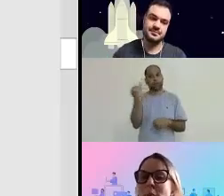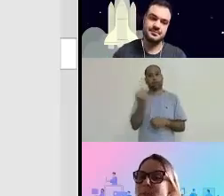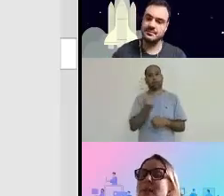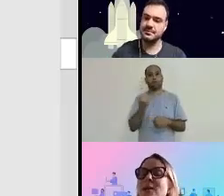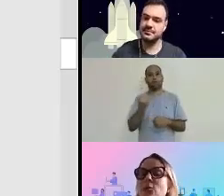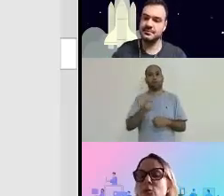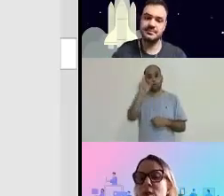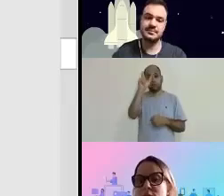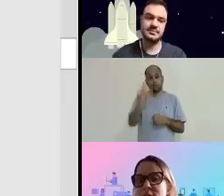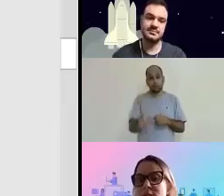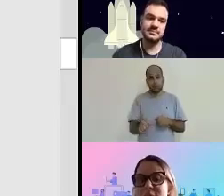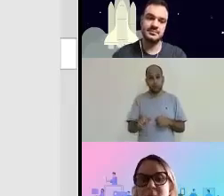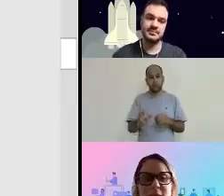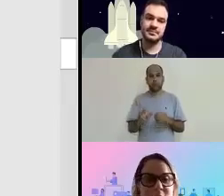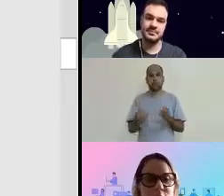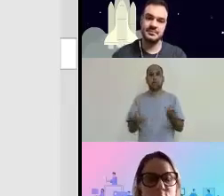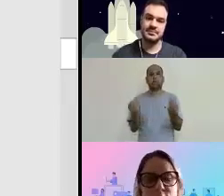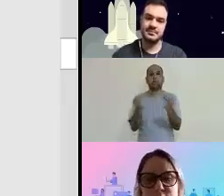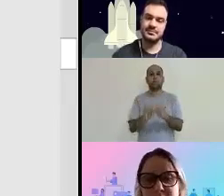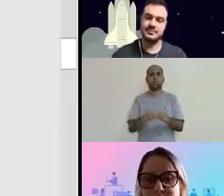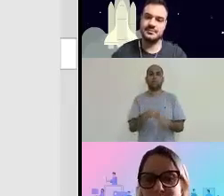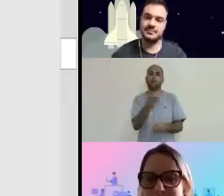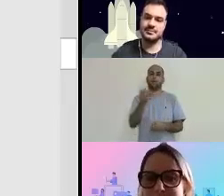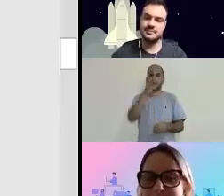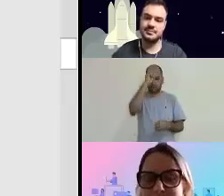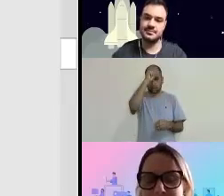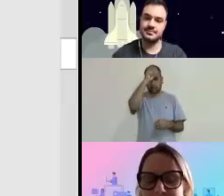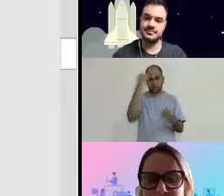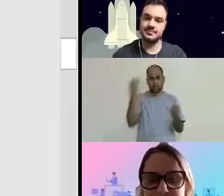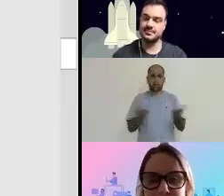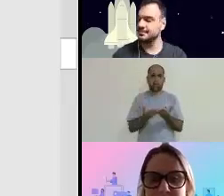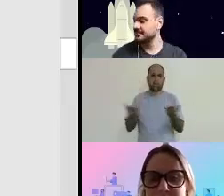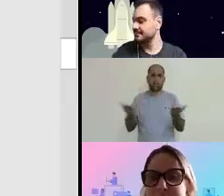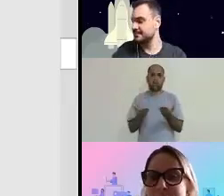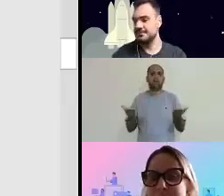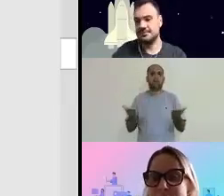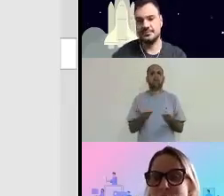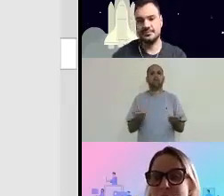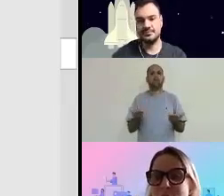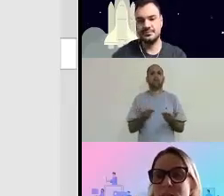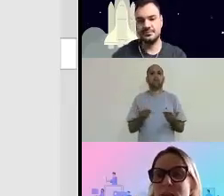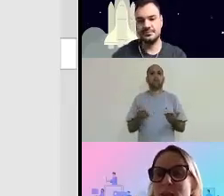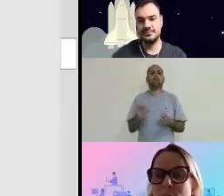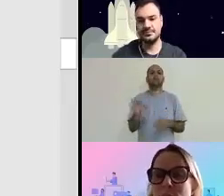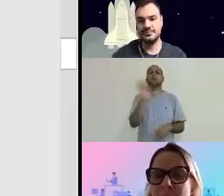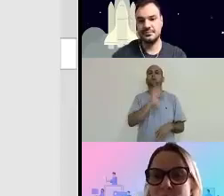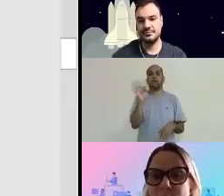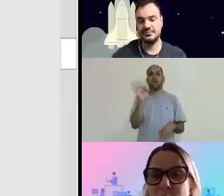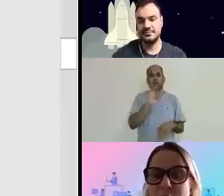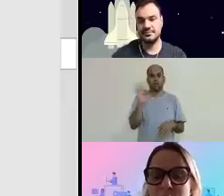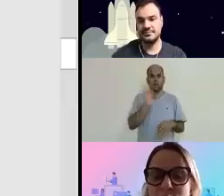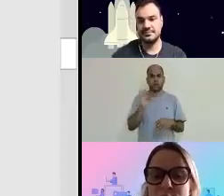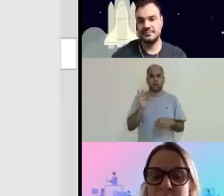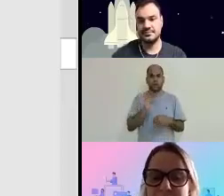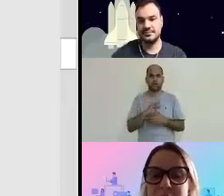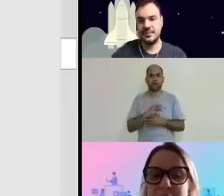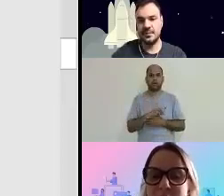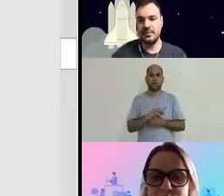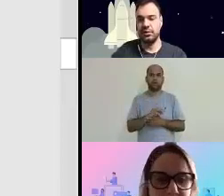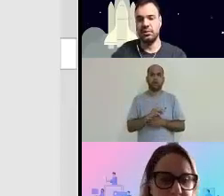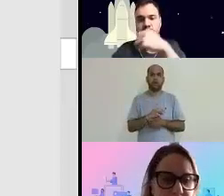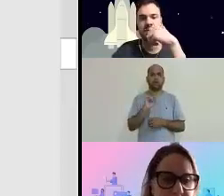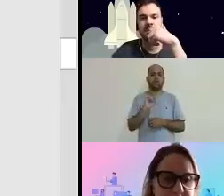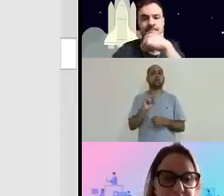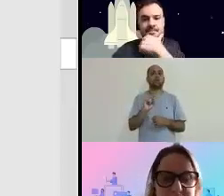muito complementar com o que vocês vêm aprendendo hoje dentro da universidade, dentro da faculdade, porque isso vai